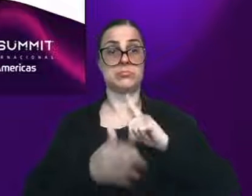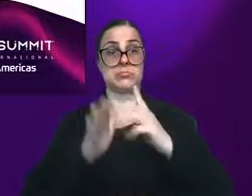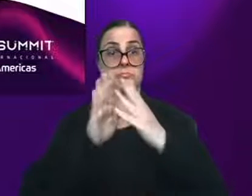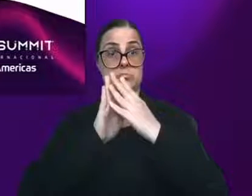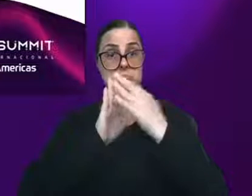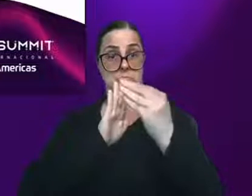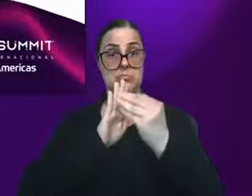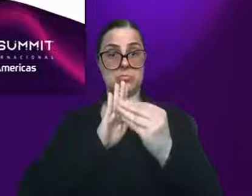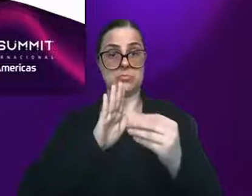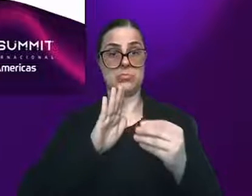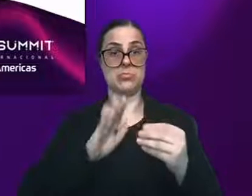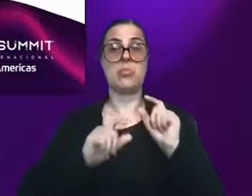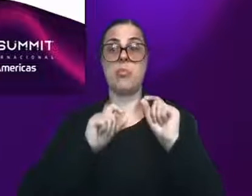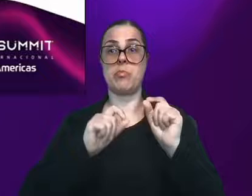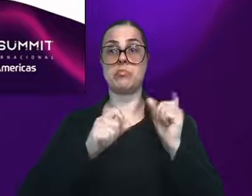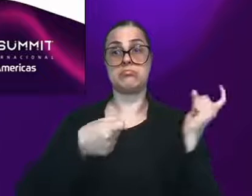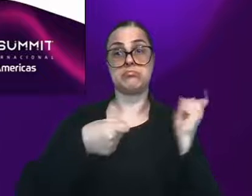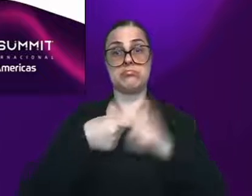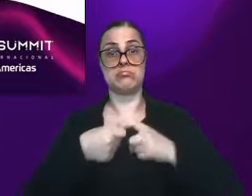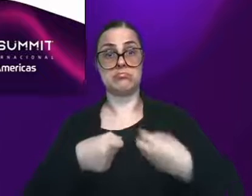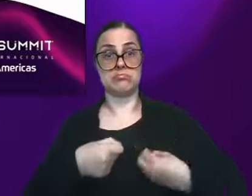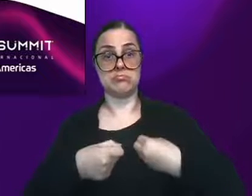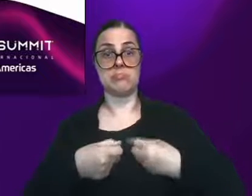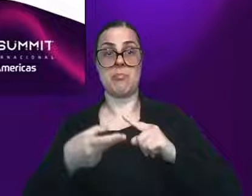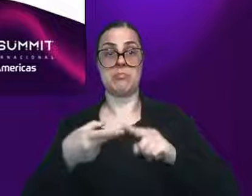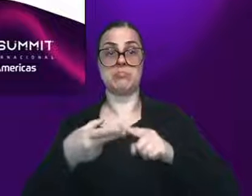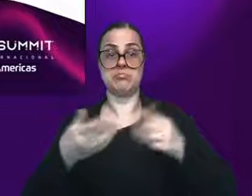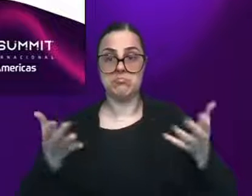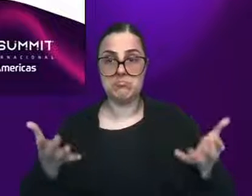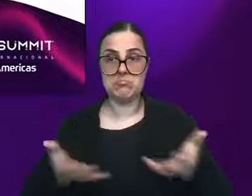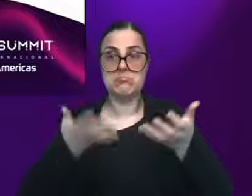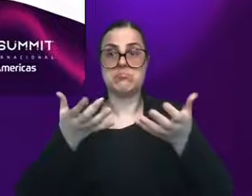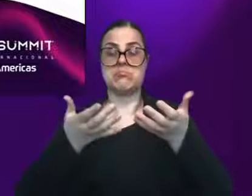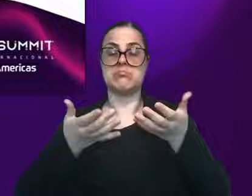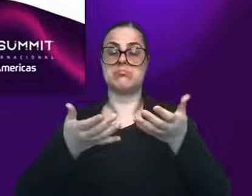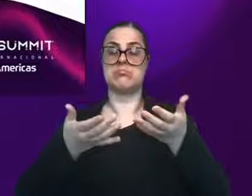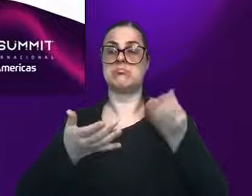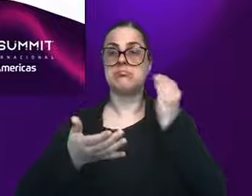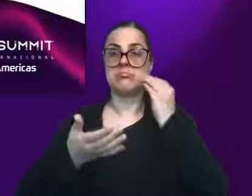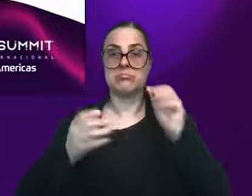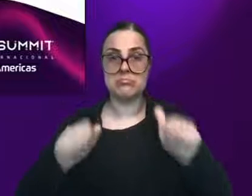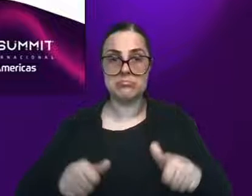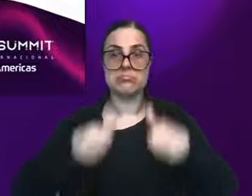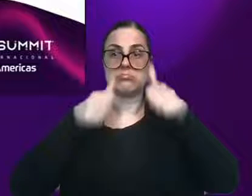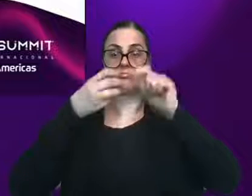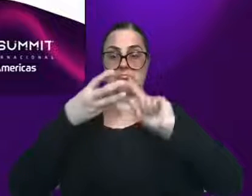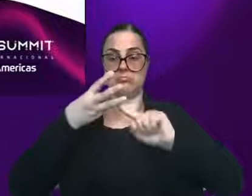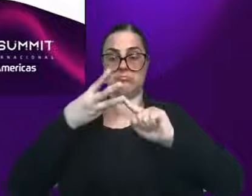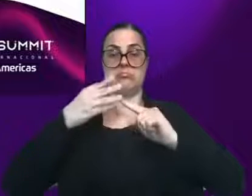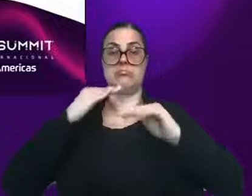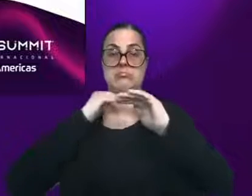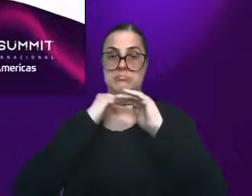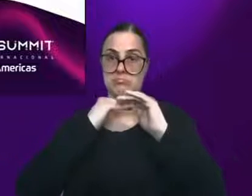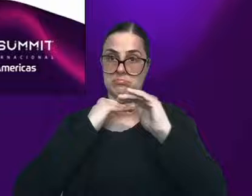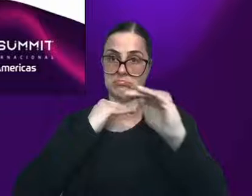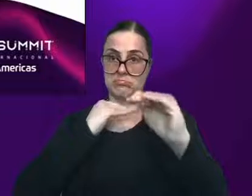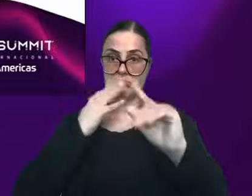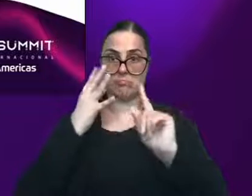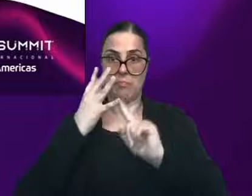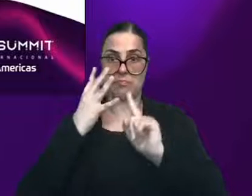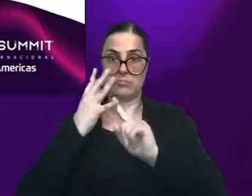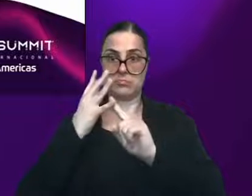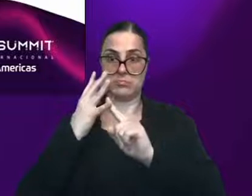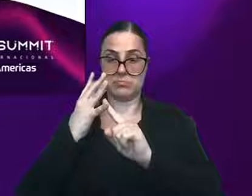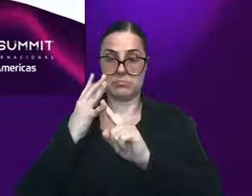mais ressuscitação, a otimização, a estabilização e a evacuação. Ou seja, o primeiro insulto, né, onde